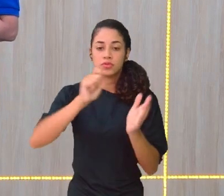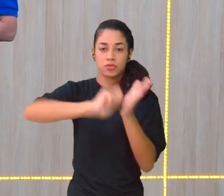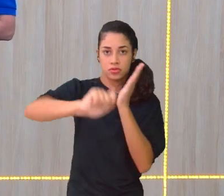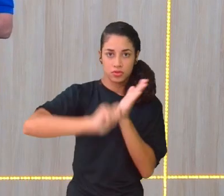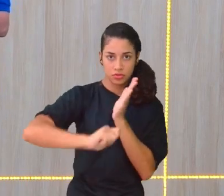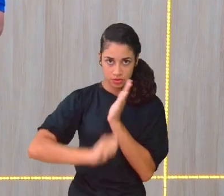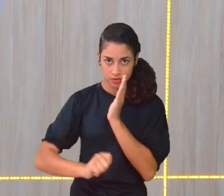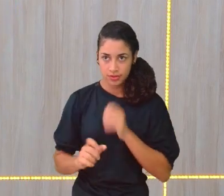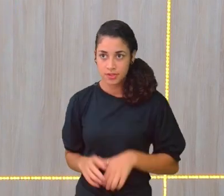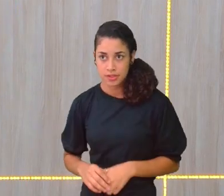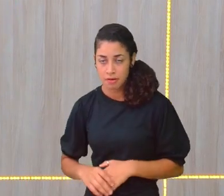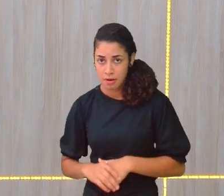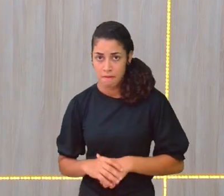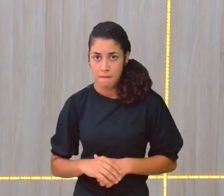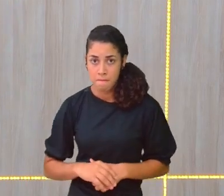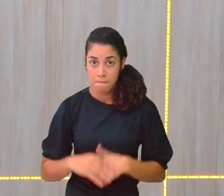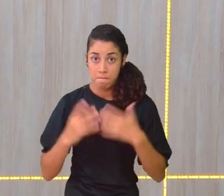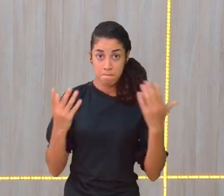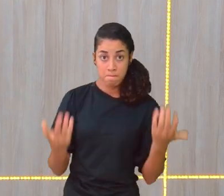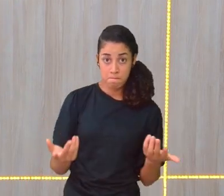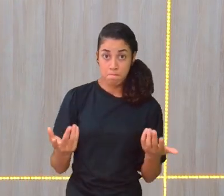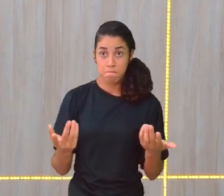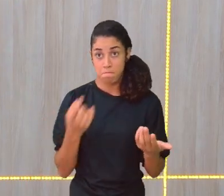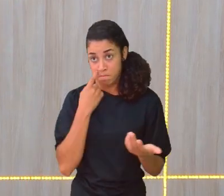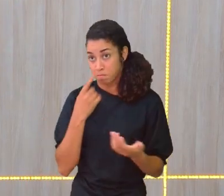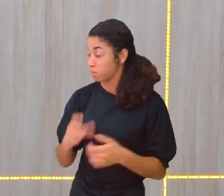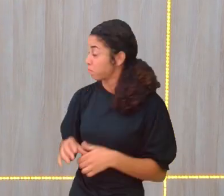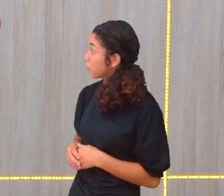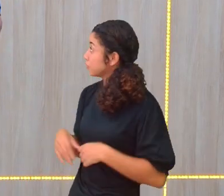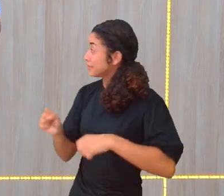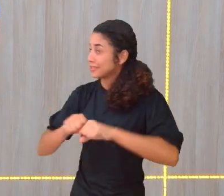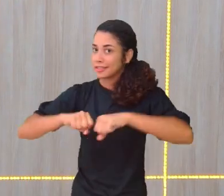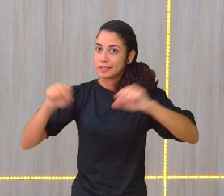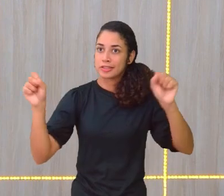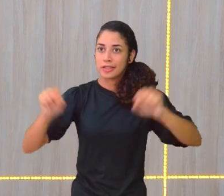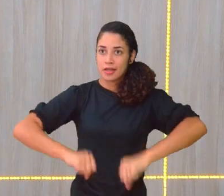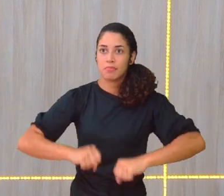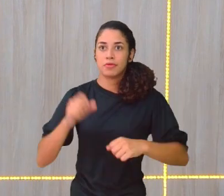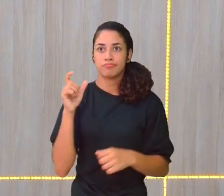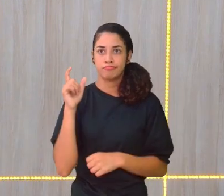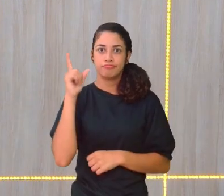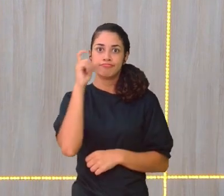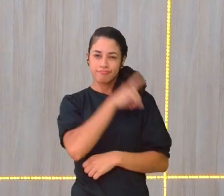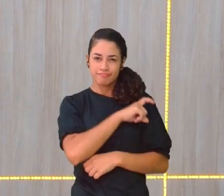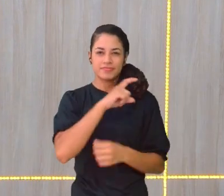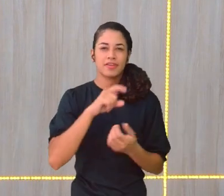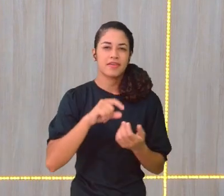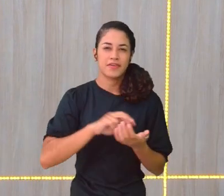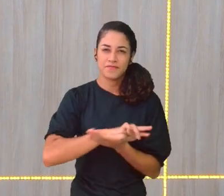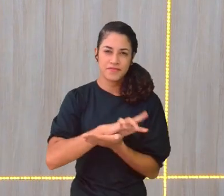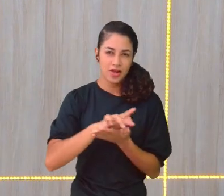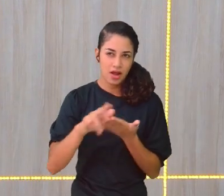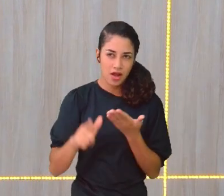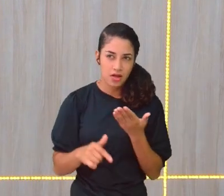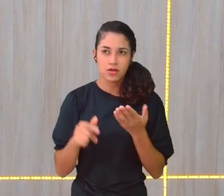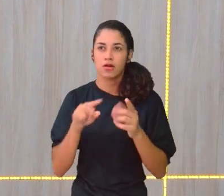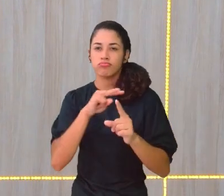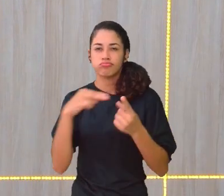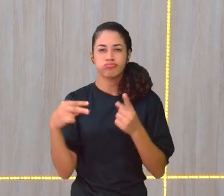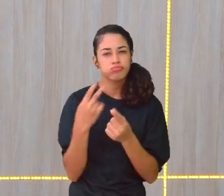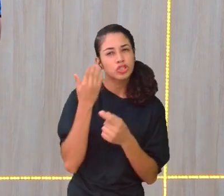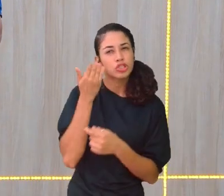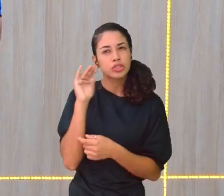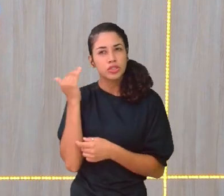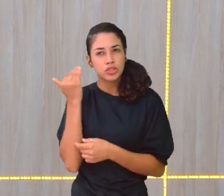escrita. Então, por ser um sistema complexo e passivo de diversas concepções,